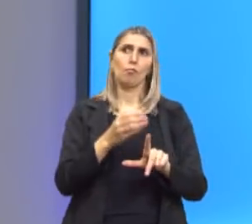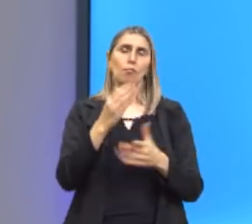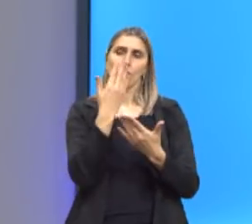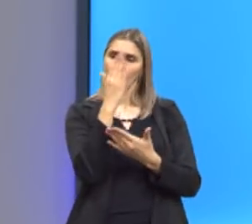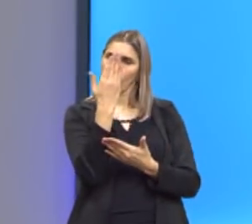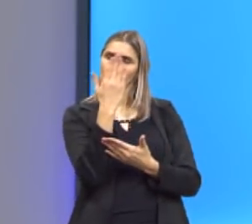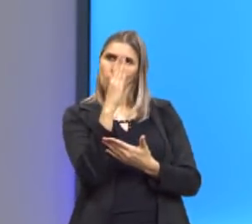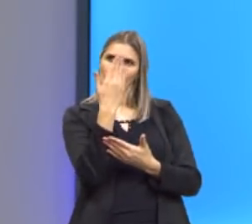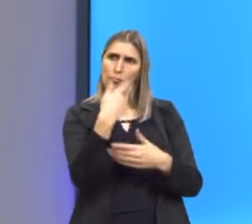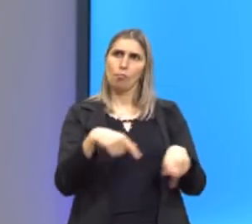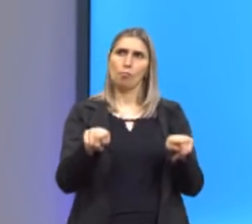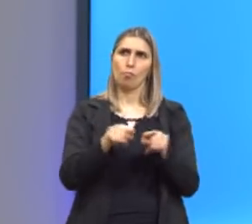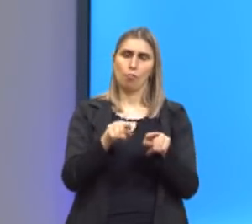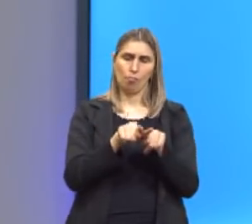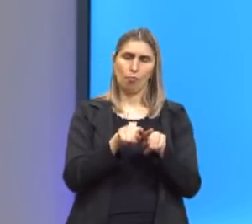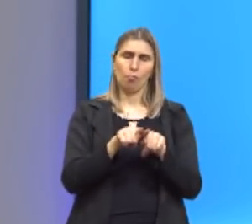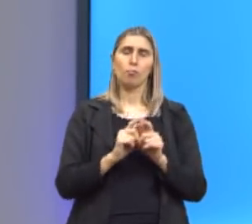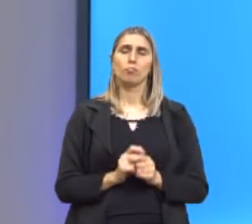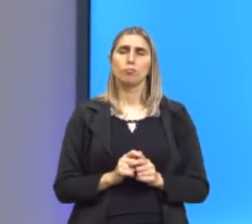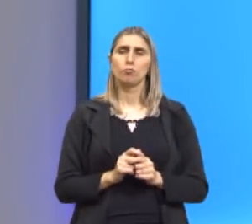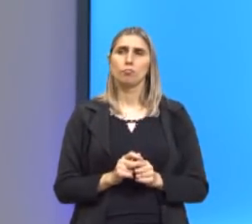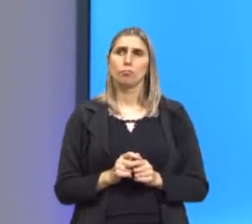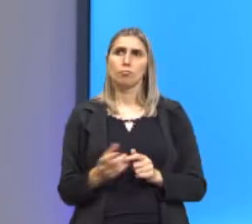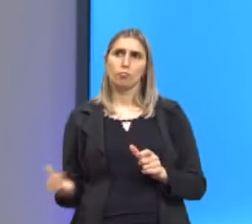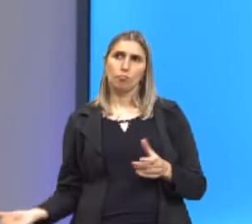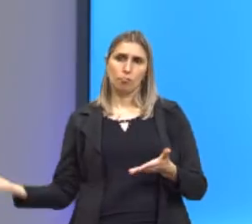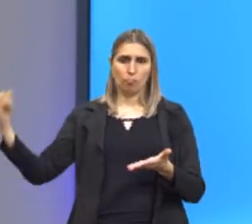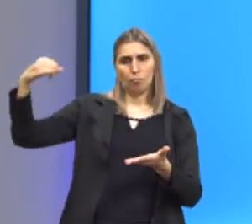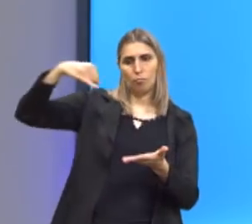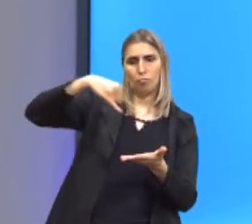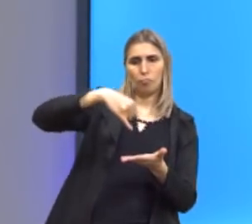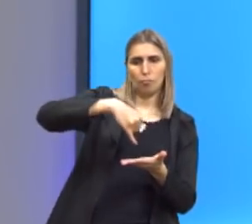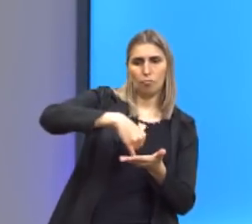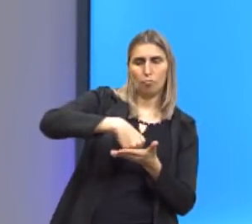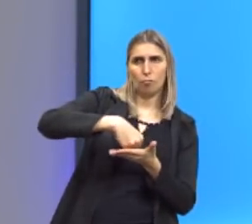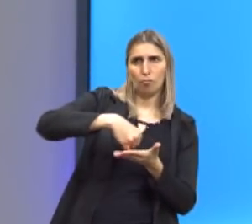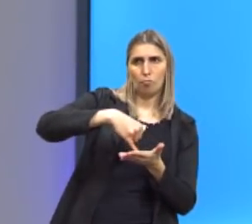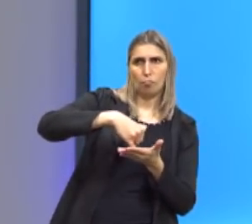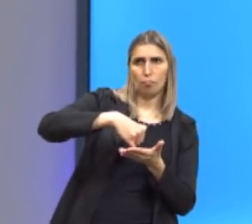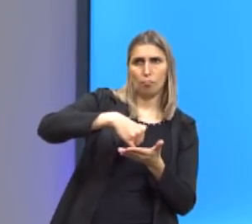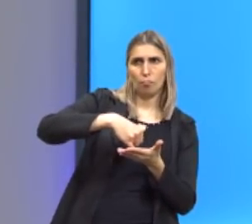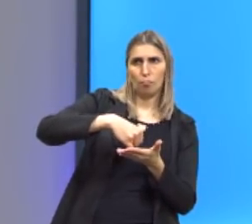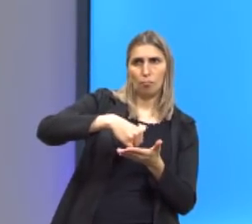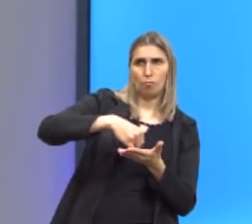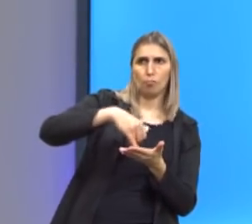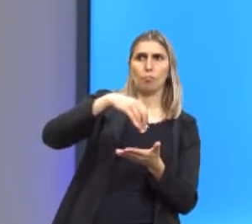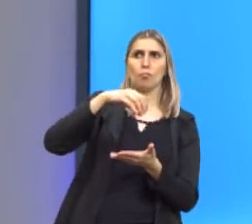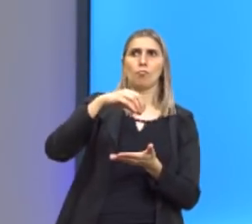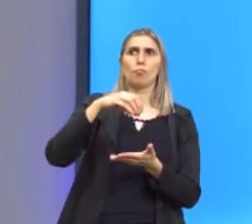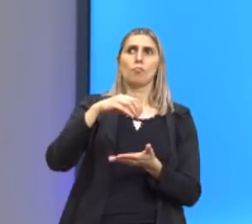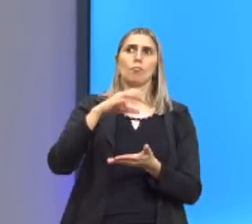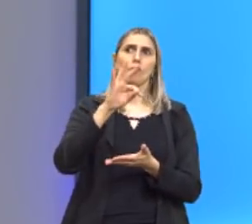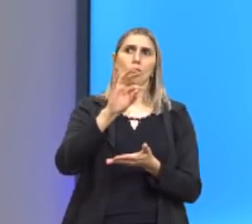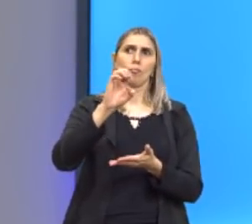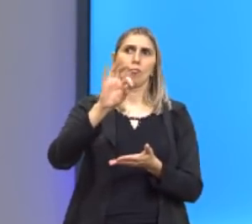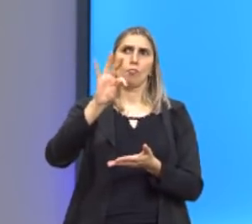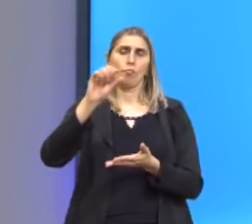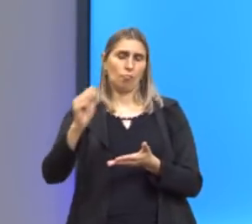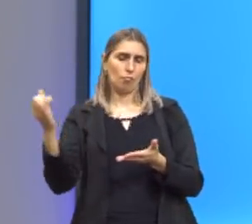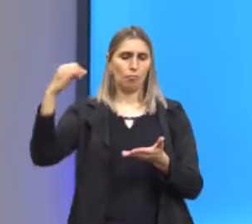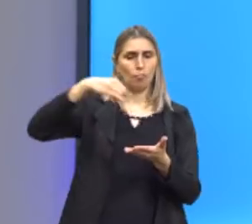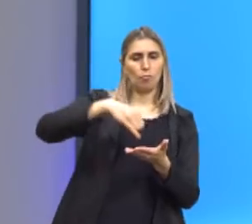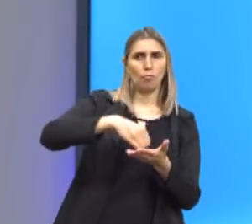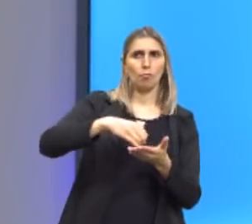caso, superfície refletora. Então, o raio incidente forma um ângulo com a normal. O θ aí, que é θ incidente, θ